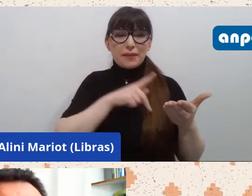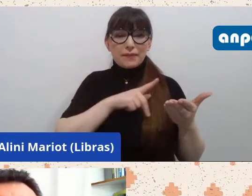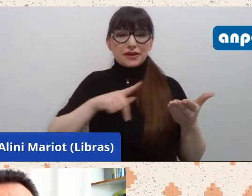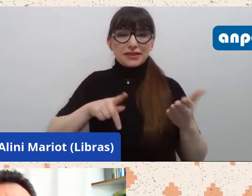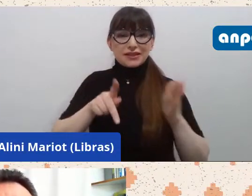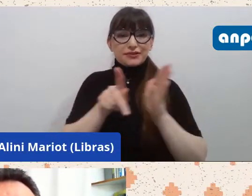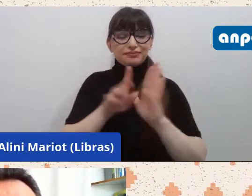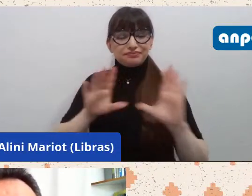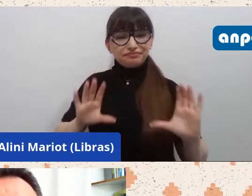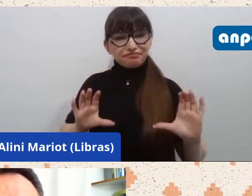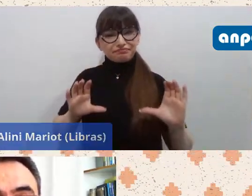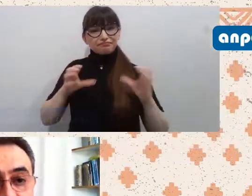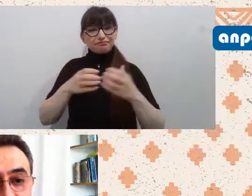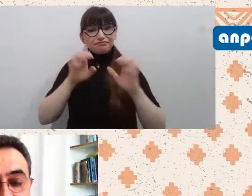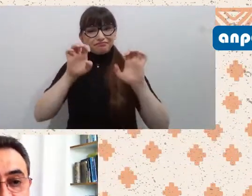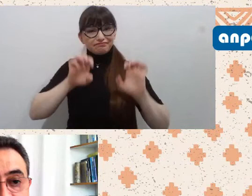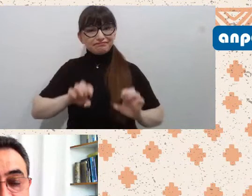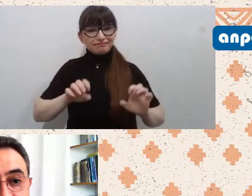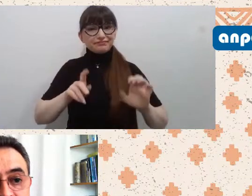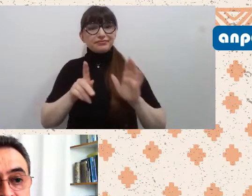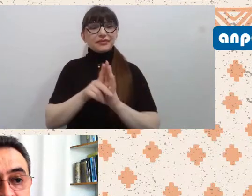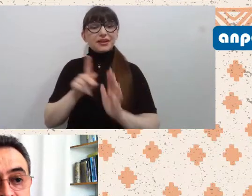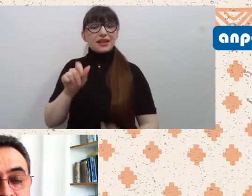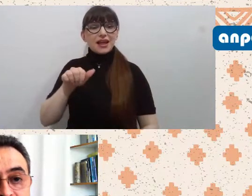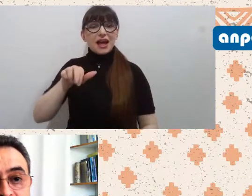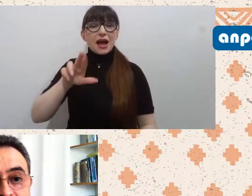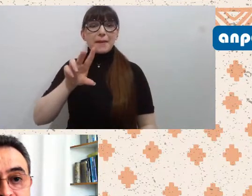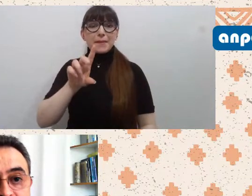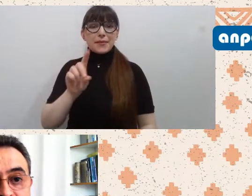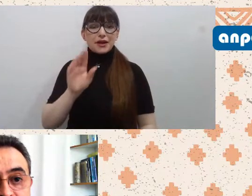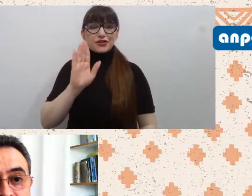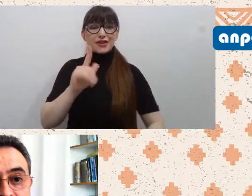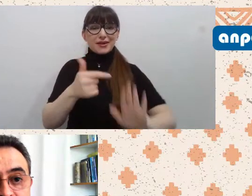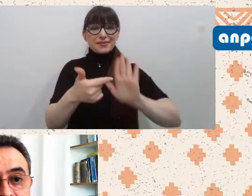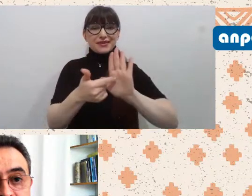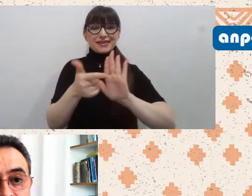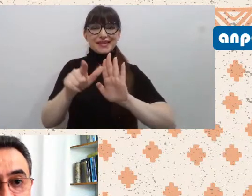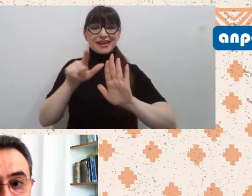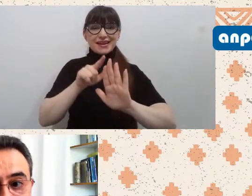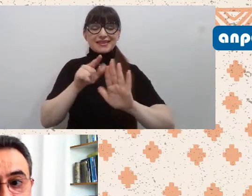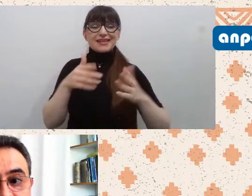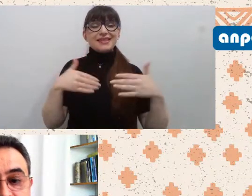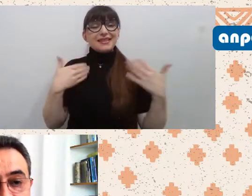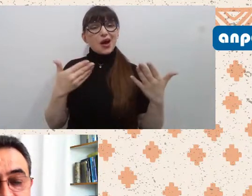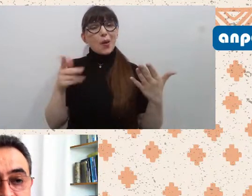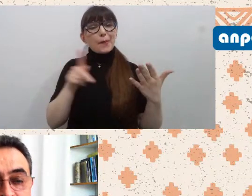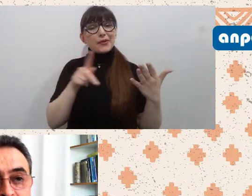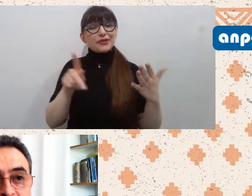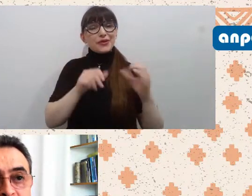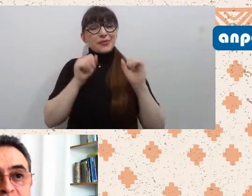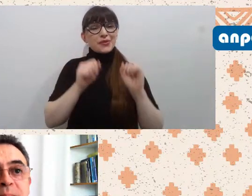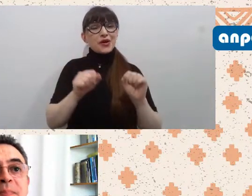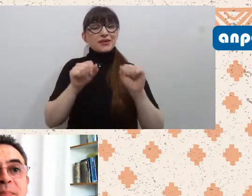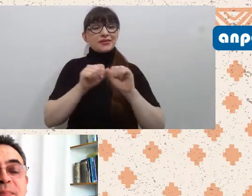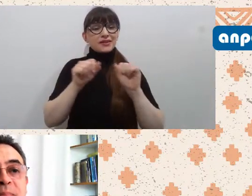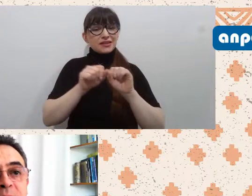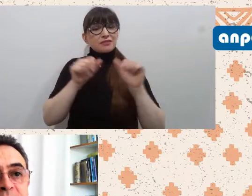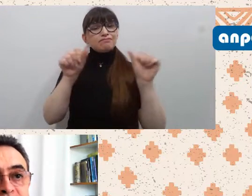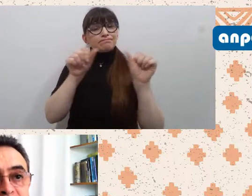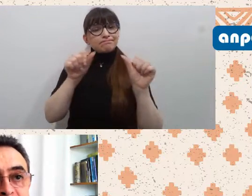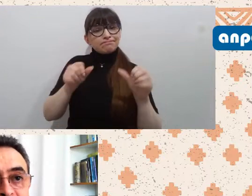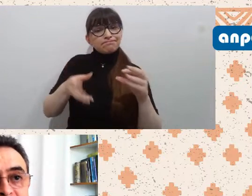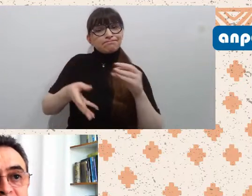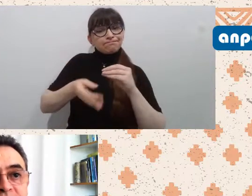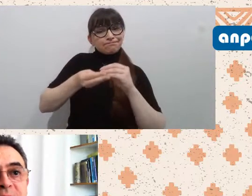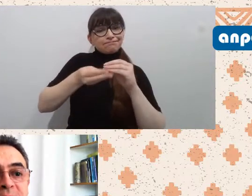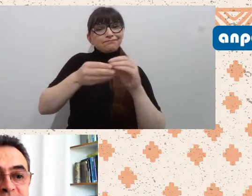de Ética da ANPEd, como eu já apresentei antes, para que o professor Jefferson possa fazer as suas análises também e contribuições.